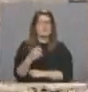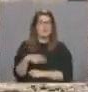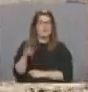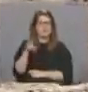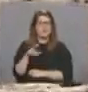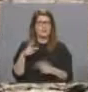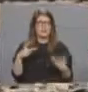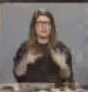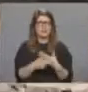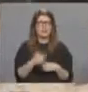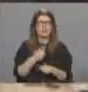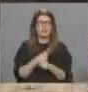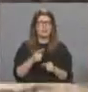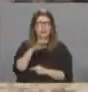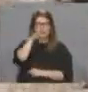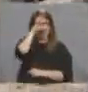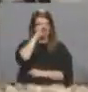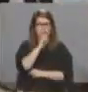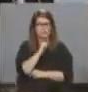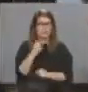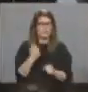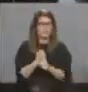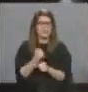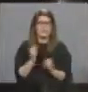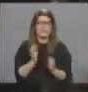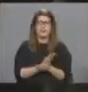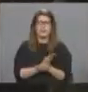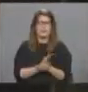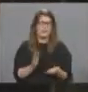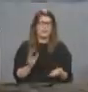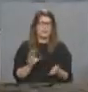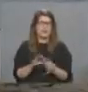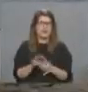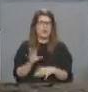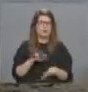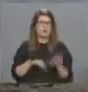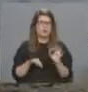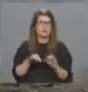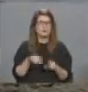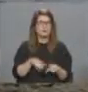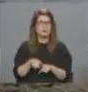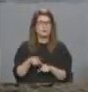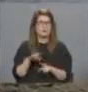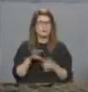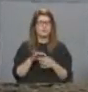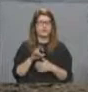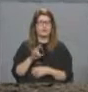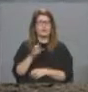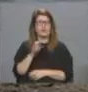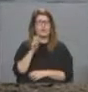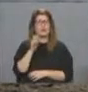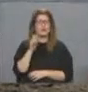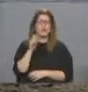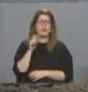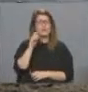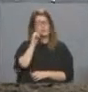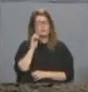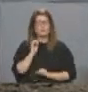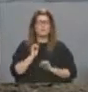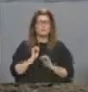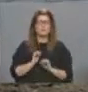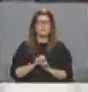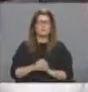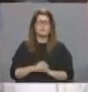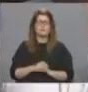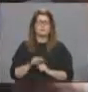ação do governo, apesar das opções políticas em prol do turismo da região e da ilha. Imaginamos nestas regiões, sem